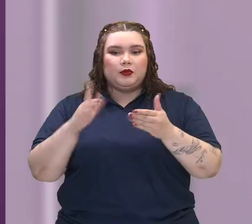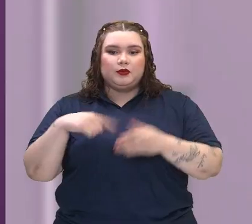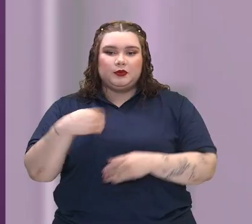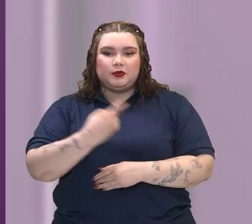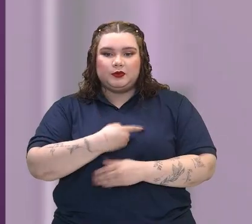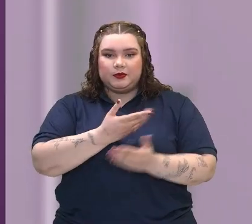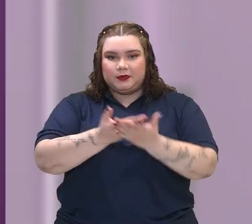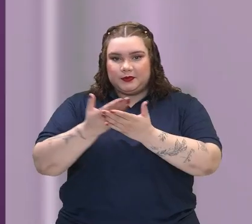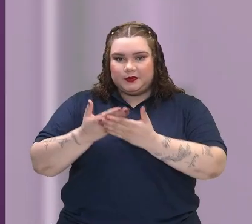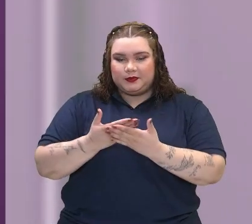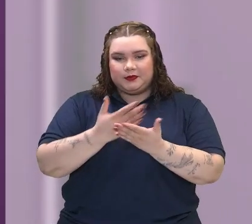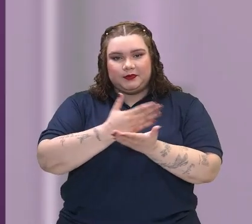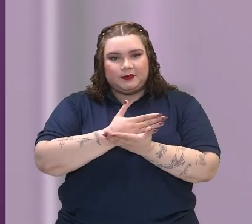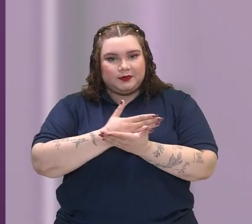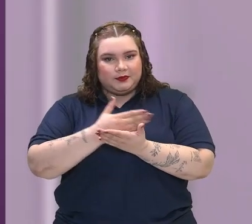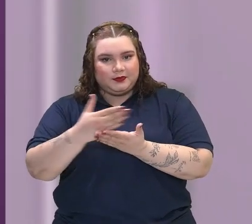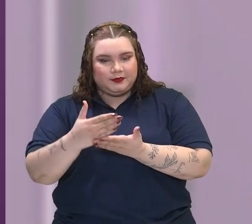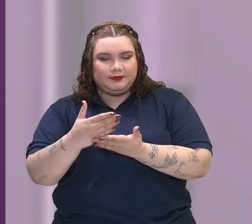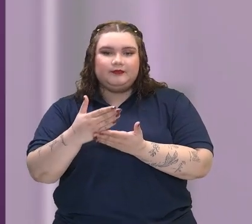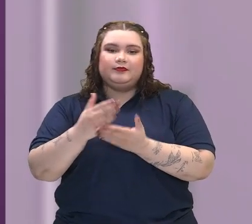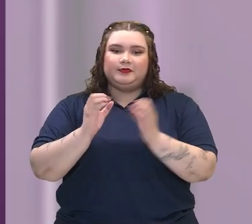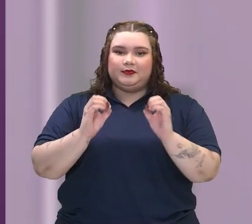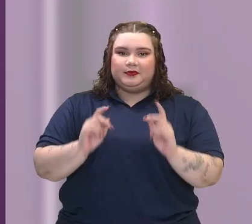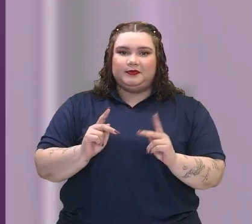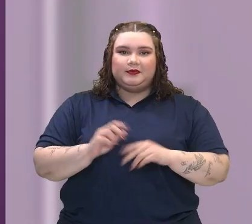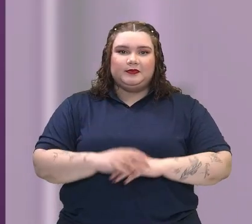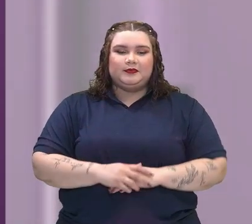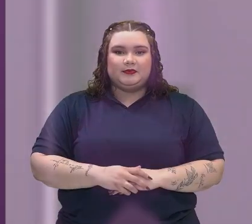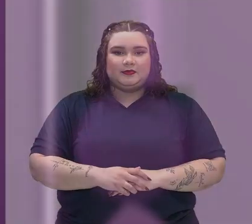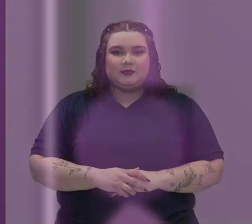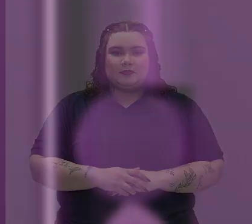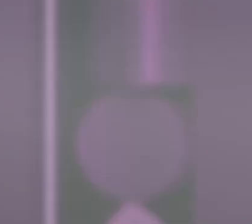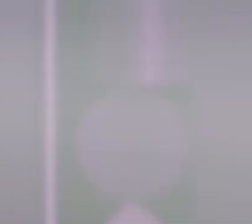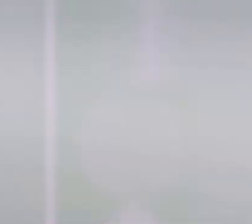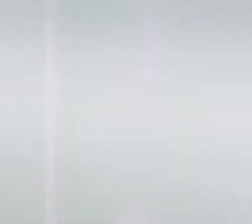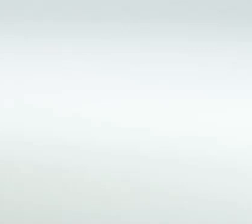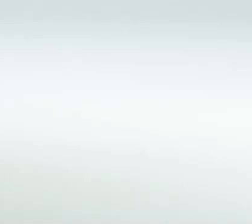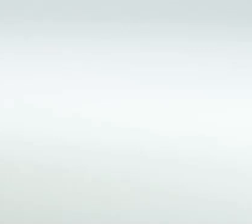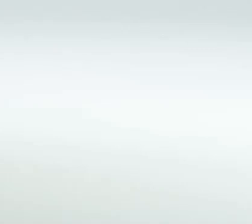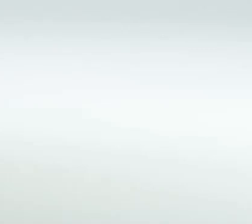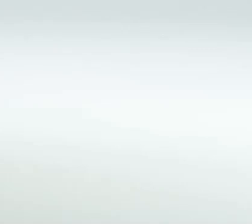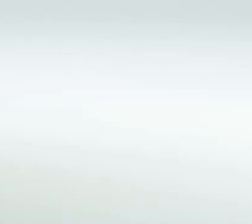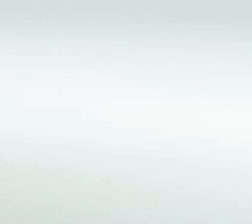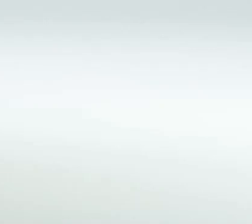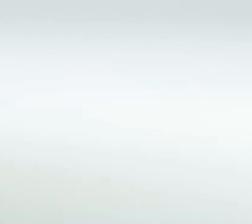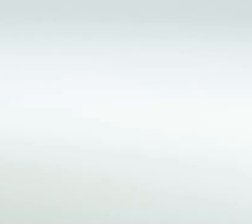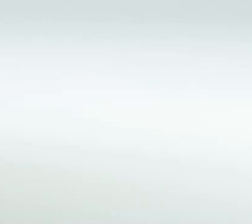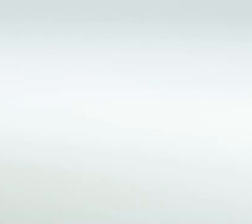nossa aula de hoje, beleza? Todo mundo pronto? Vamos à aula.